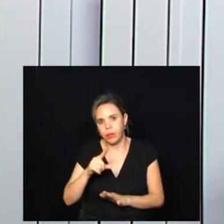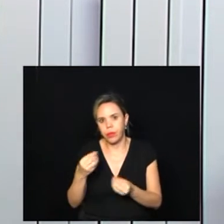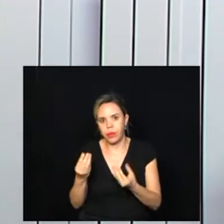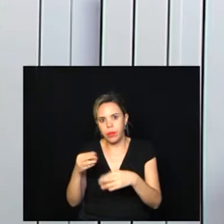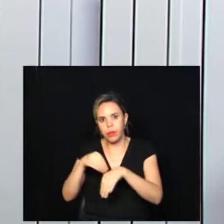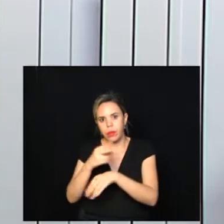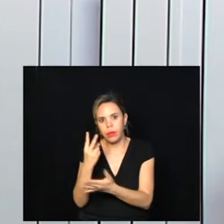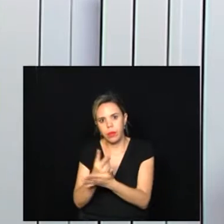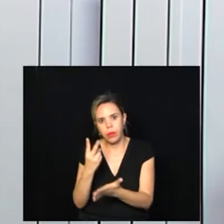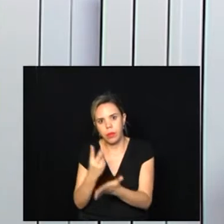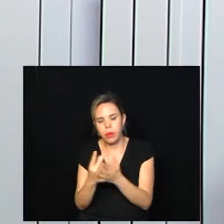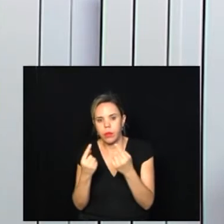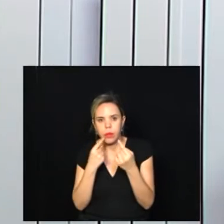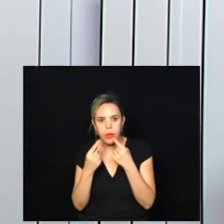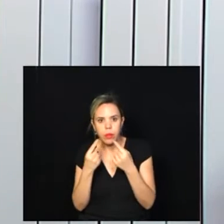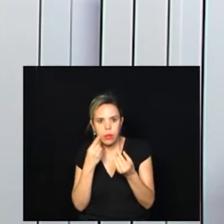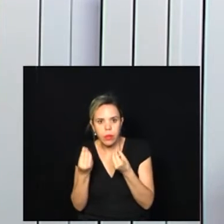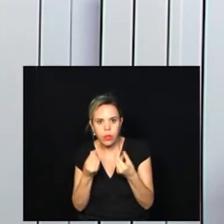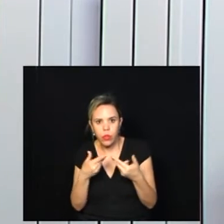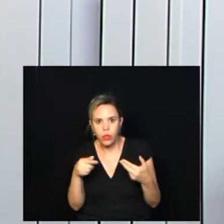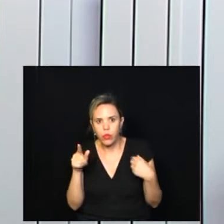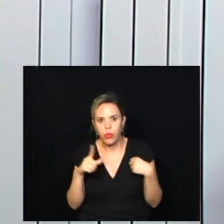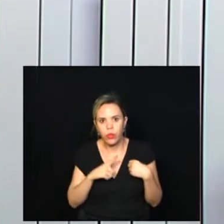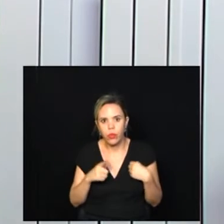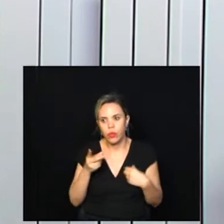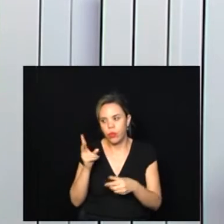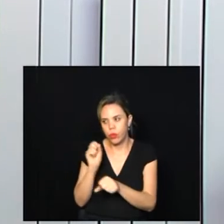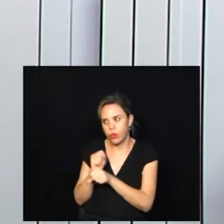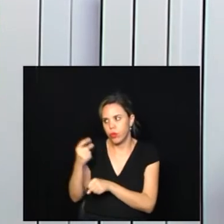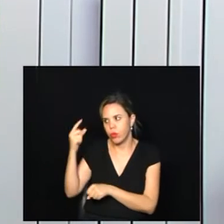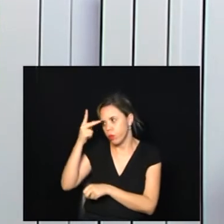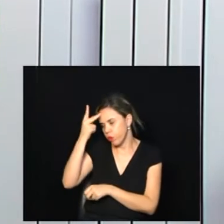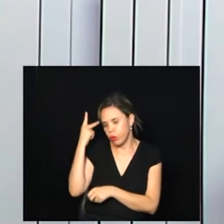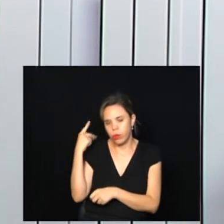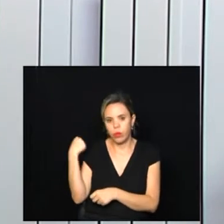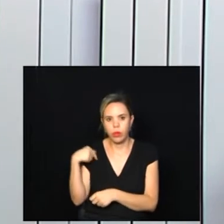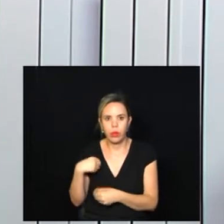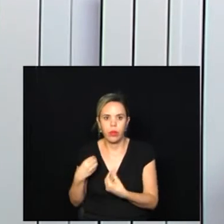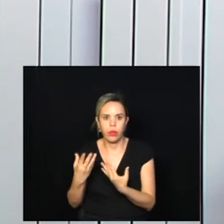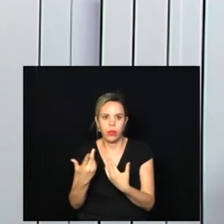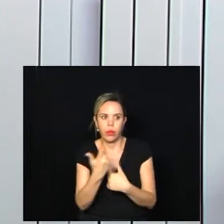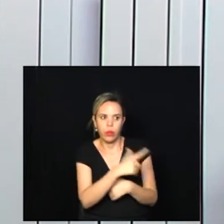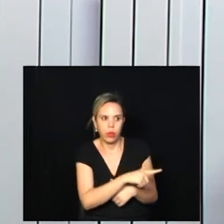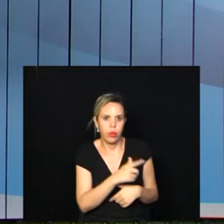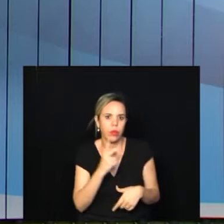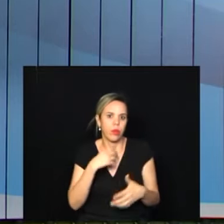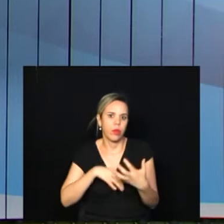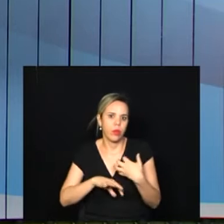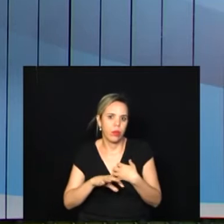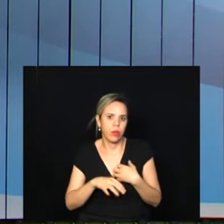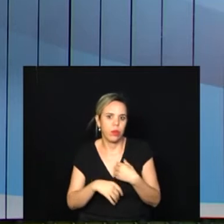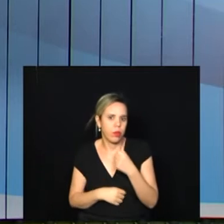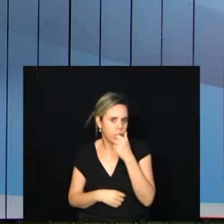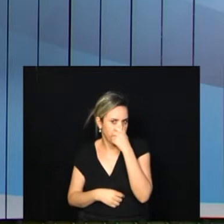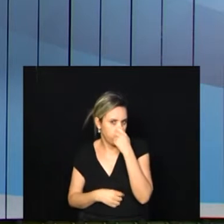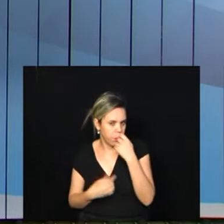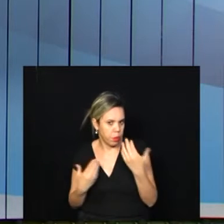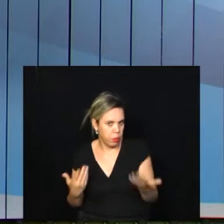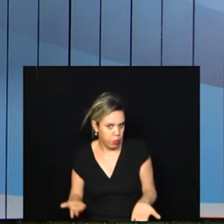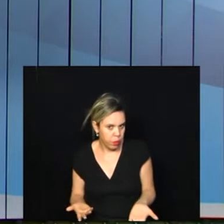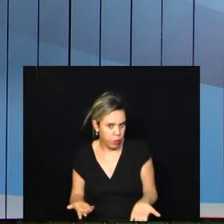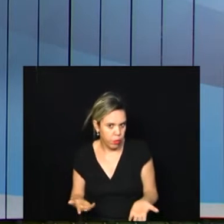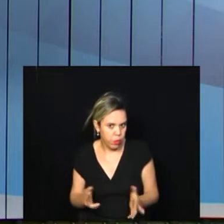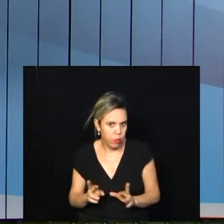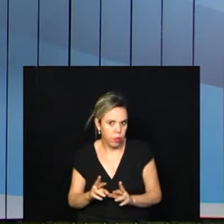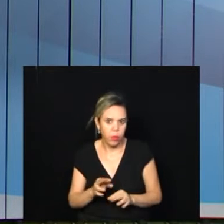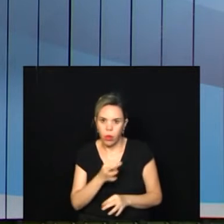dando o mesmo feedback, algo que você estava esperando e as pessoas estão dando um outro olhar? Tem